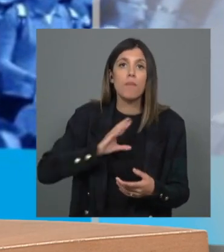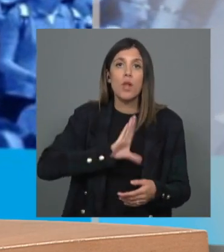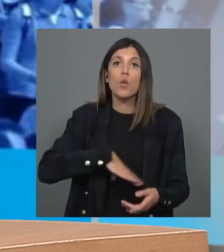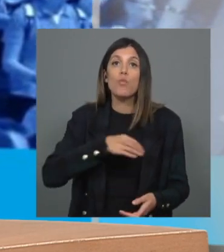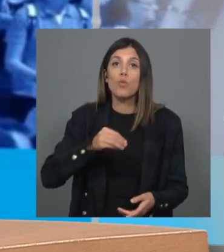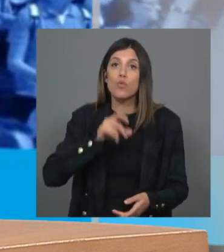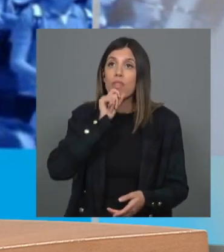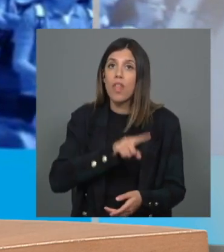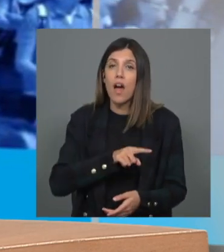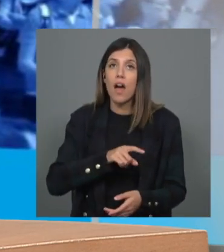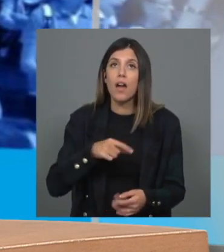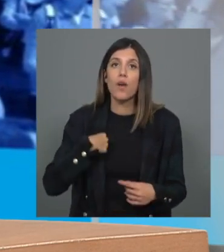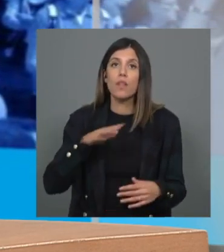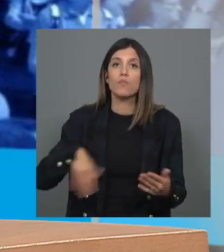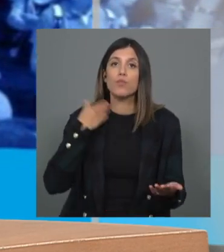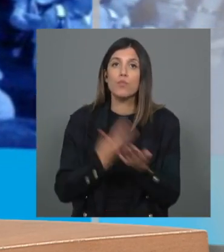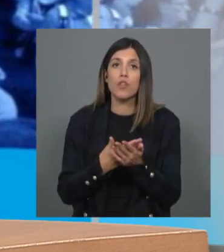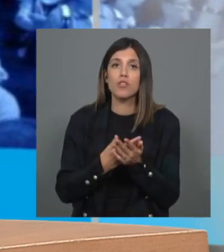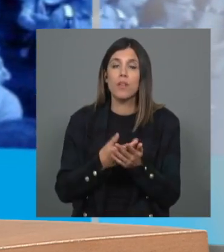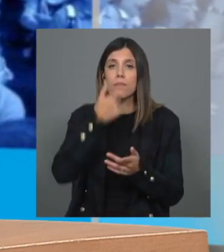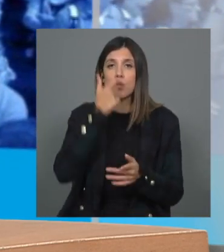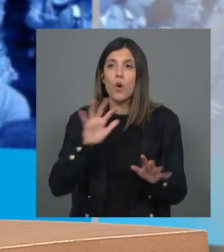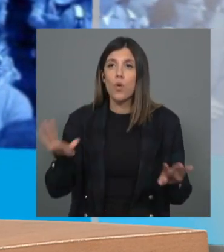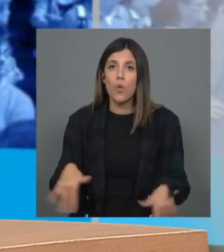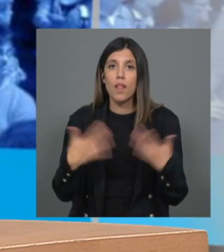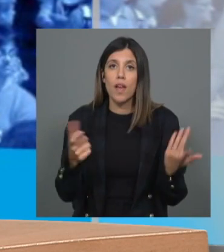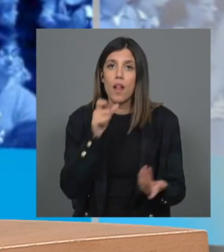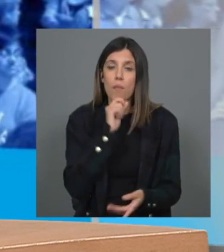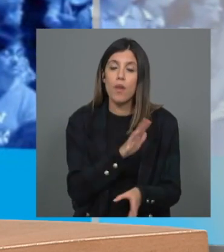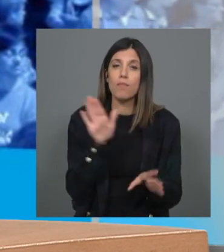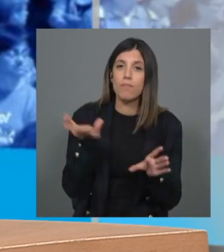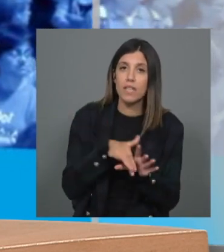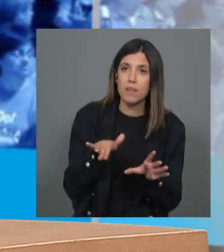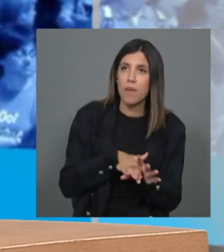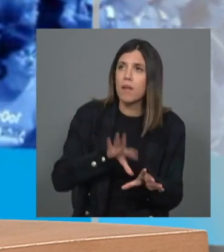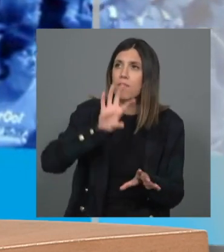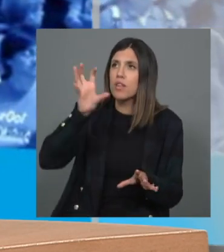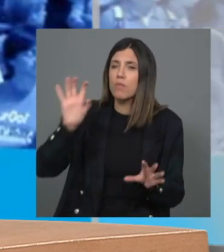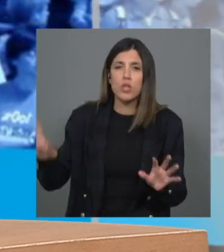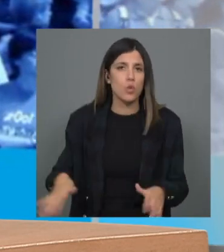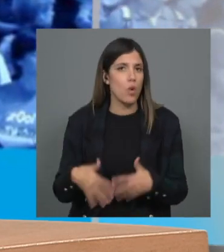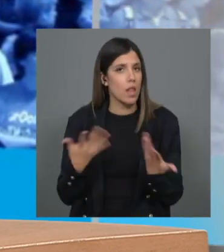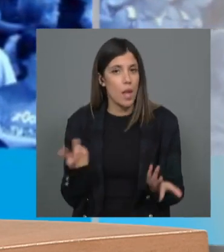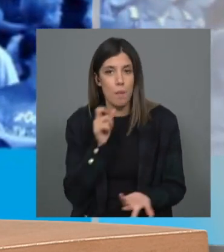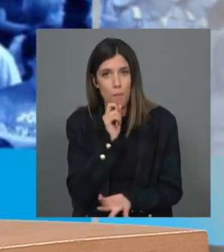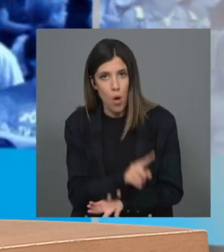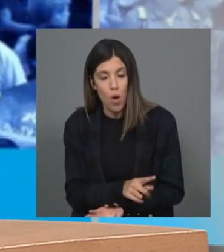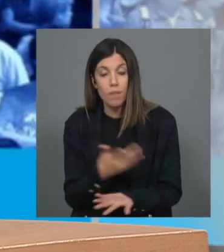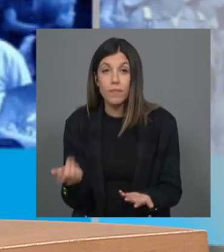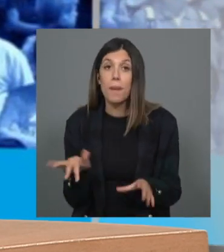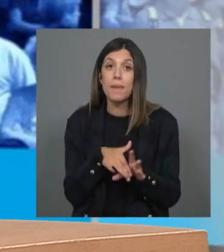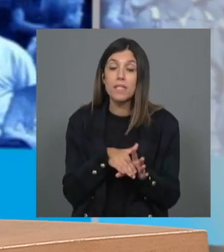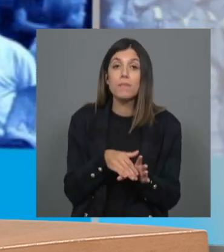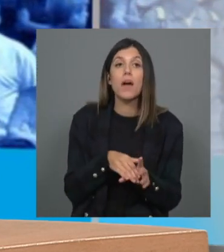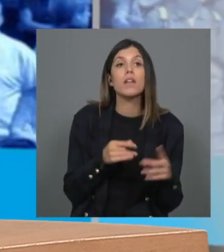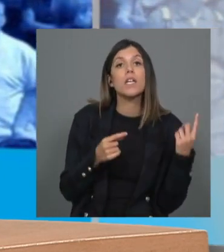facto, ser uma proposta aberta de que todas as pessoas de todas as nacionalidades possam participar. E possam participar cada